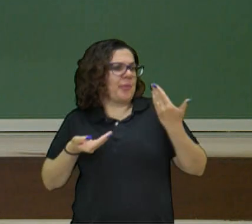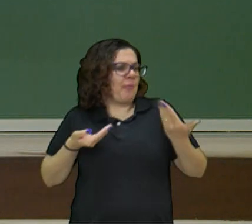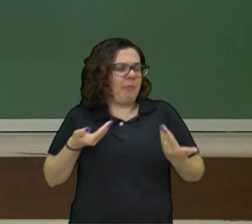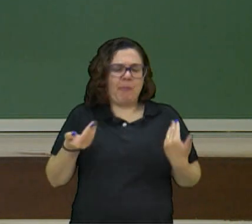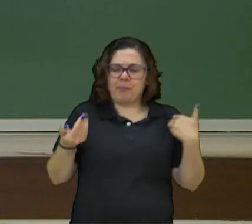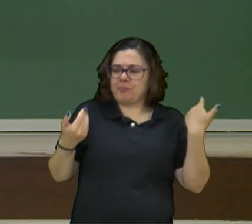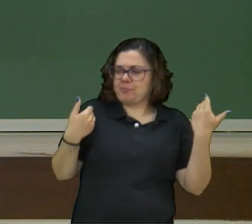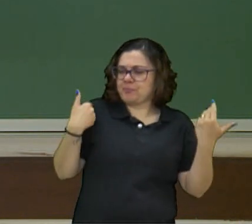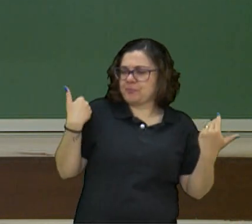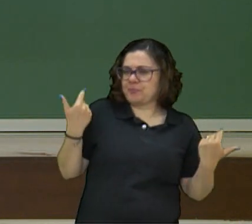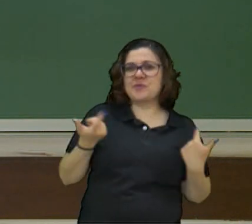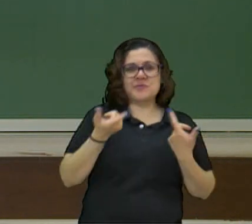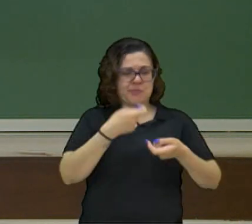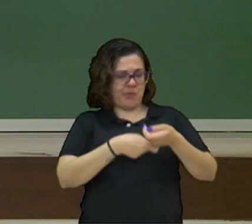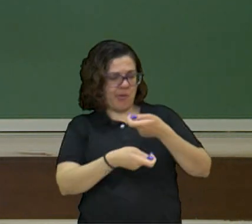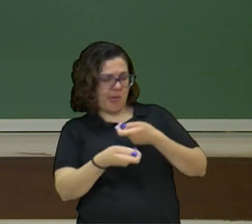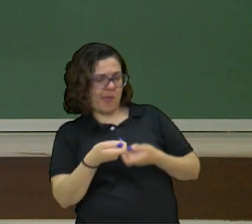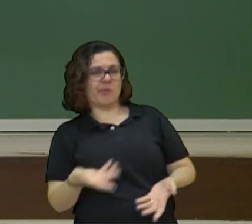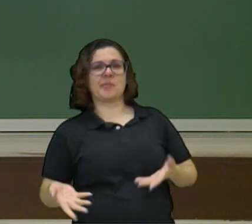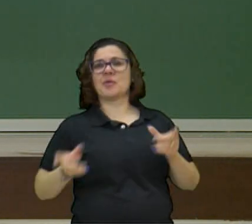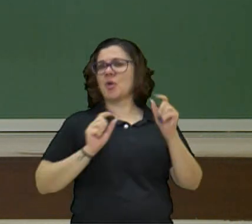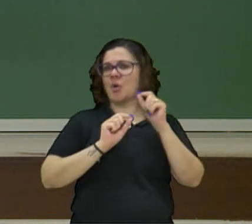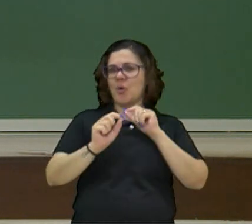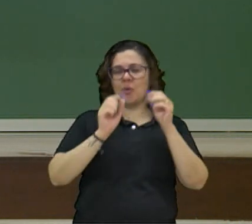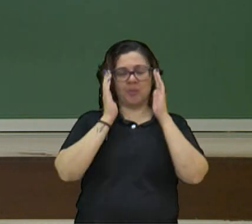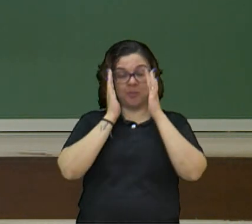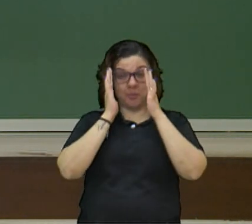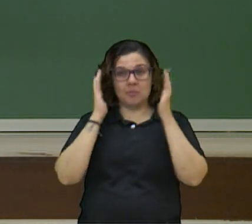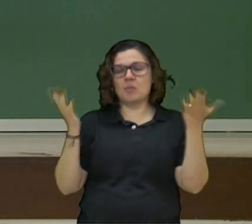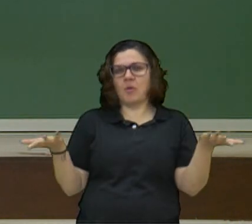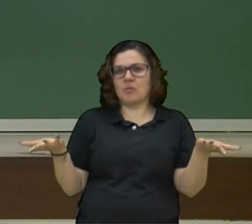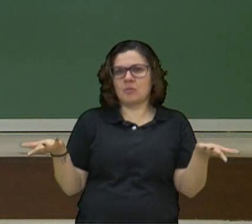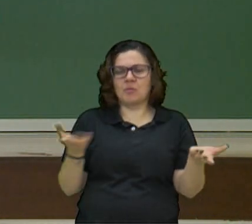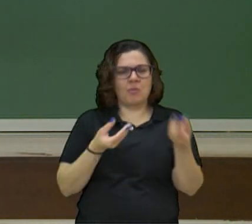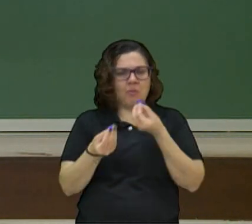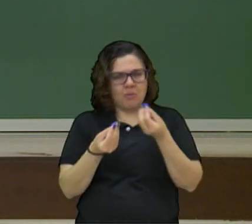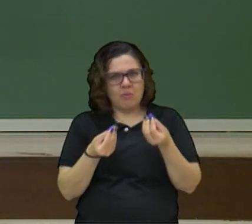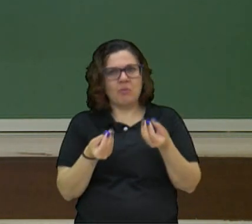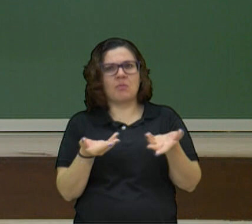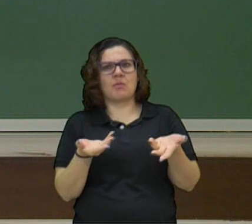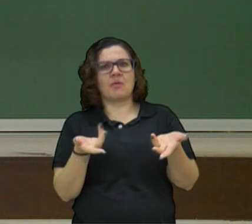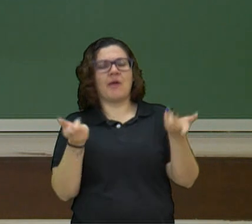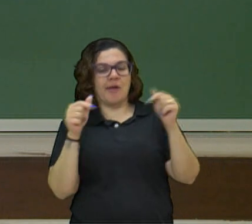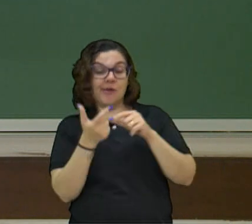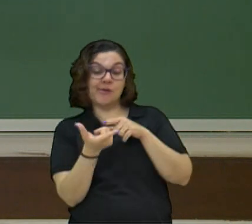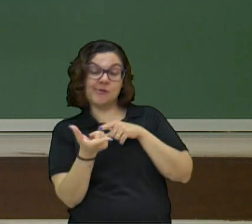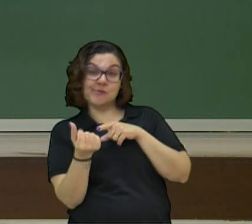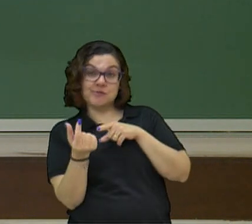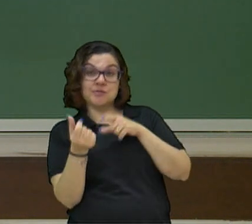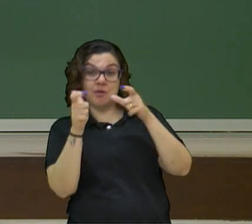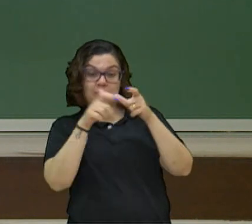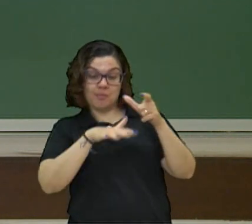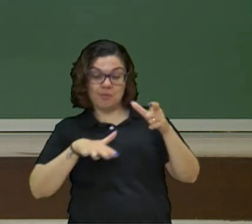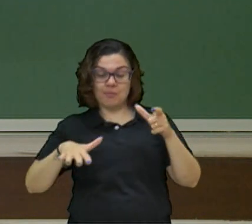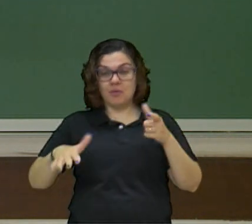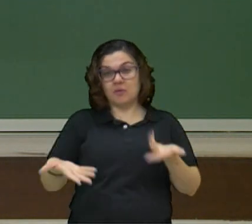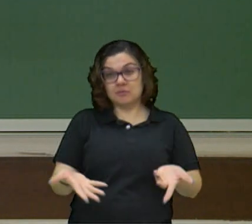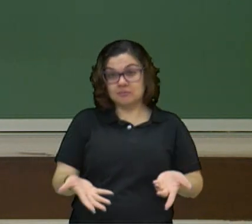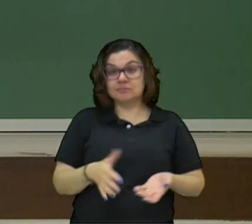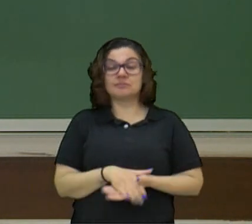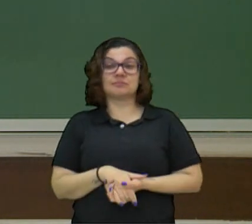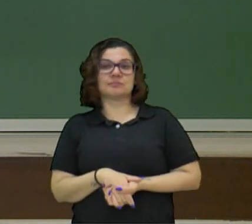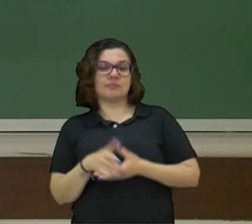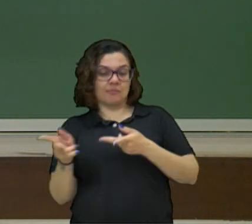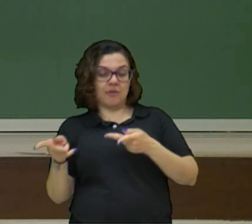vai gerar a economia turismo esportivo ou de relaxamento cervere qual forna você gera renda para o local que é